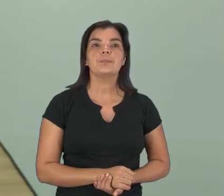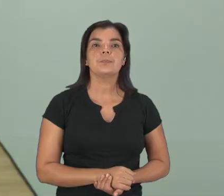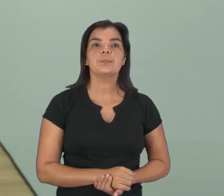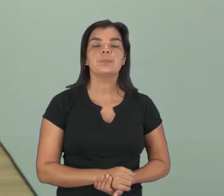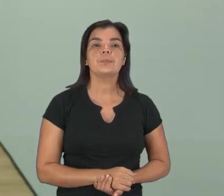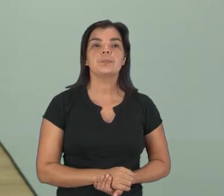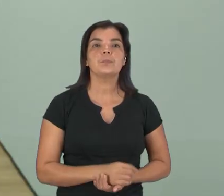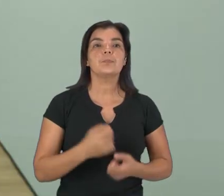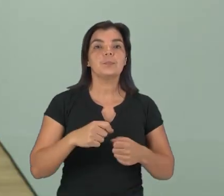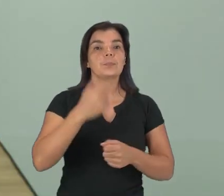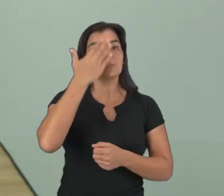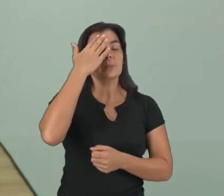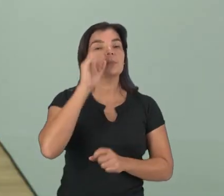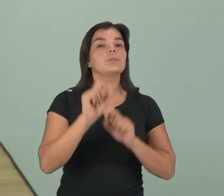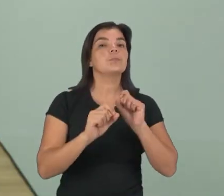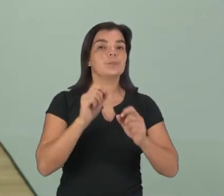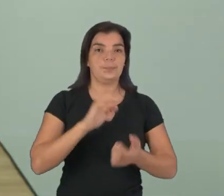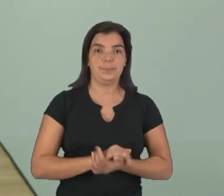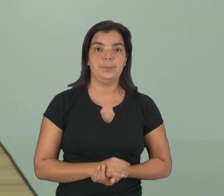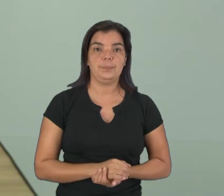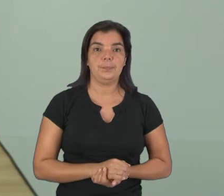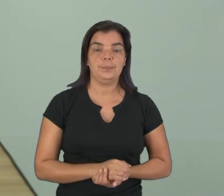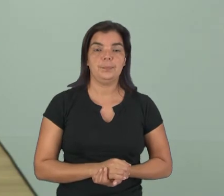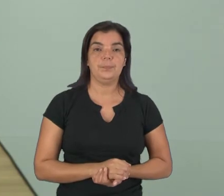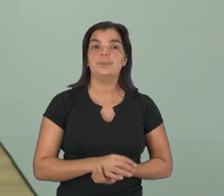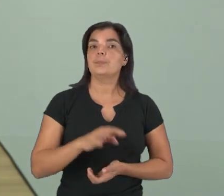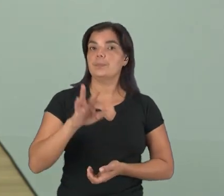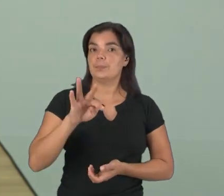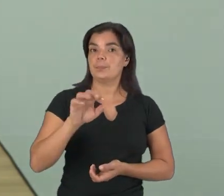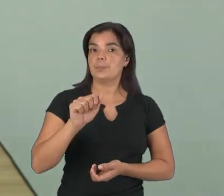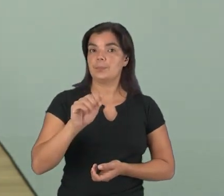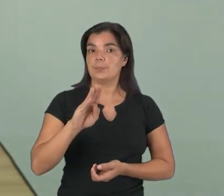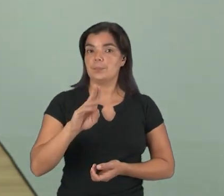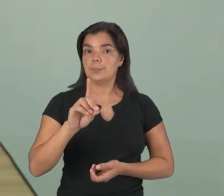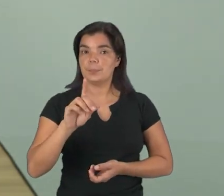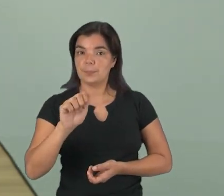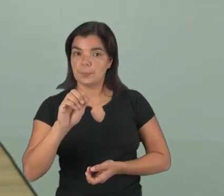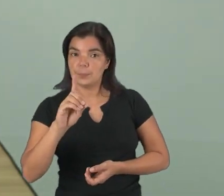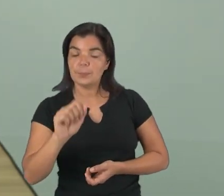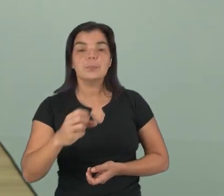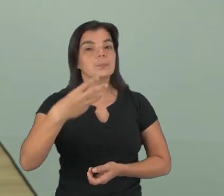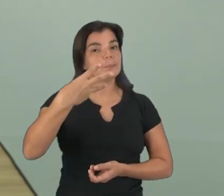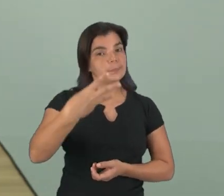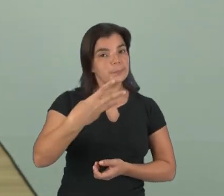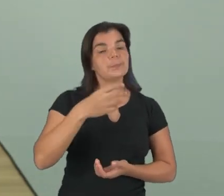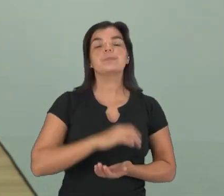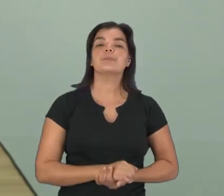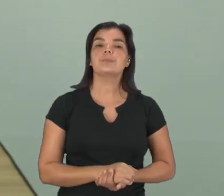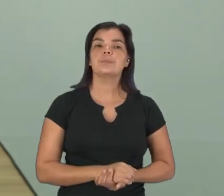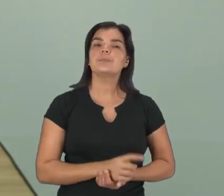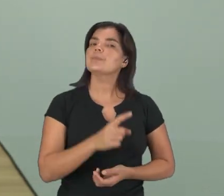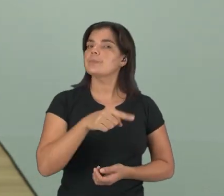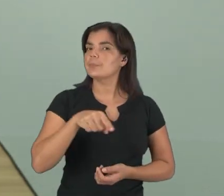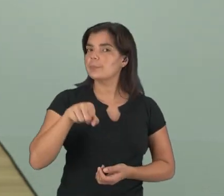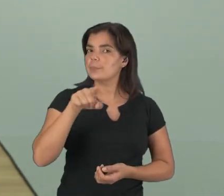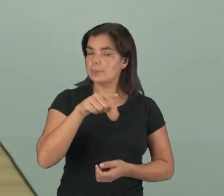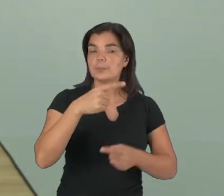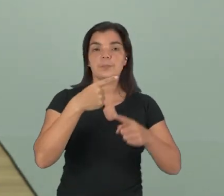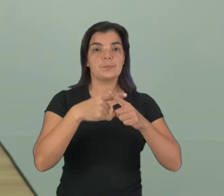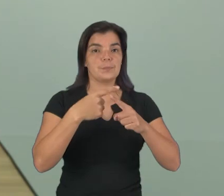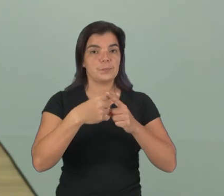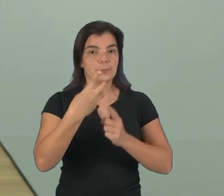eu preciso saber do quê? Da minha tabuada de 3, certo? Você pode,